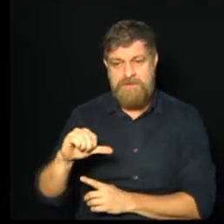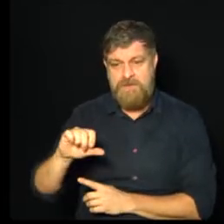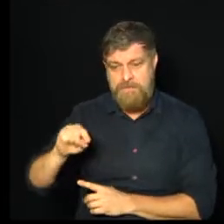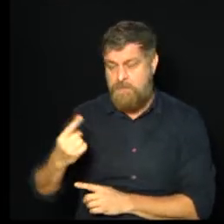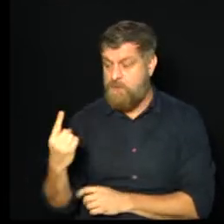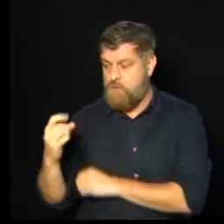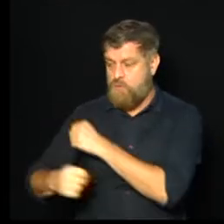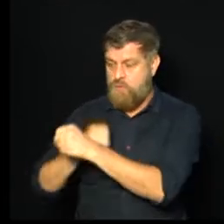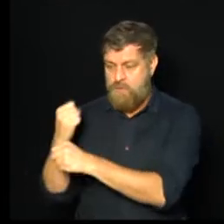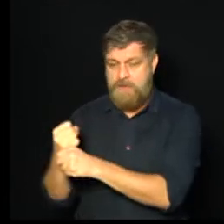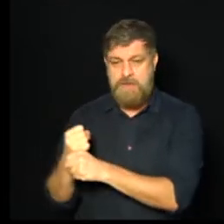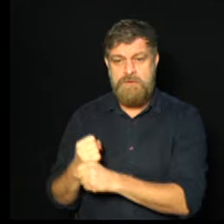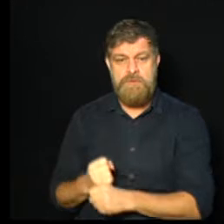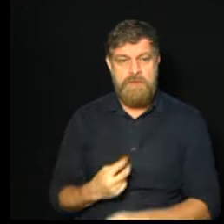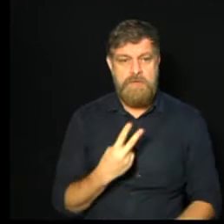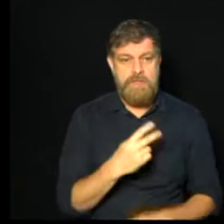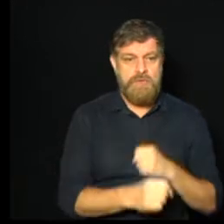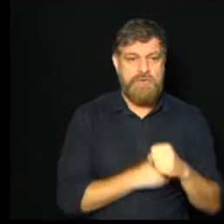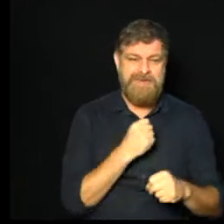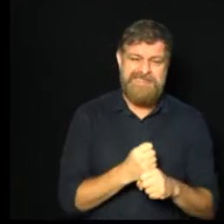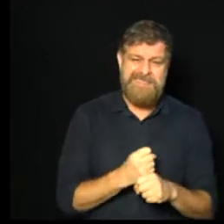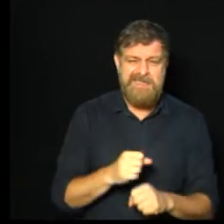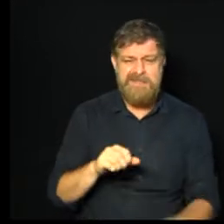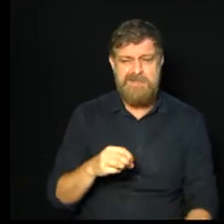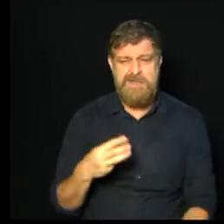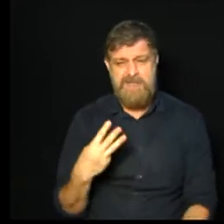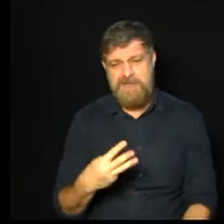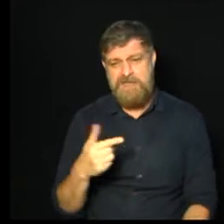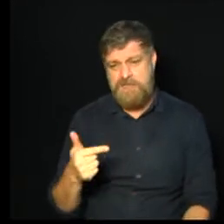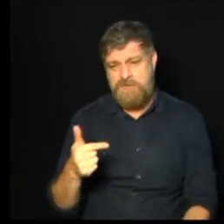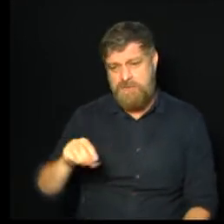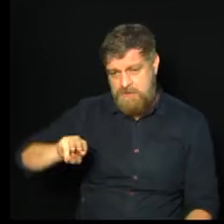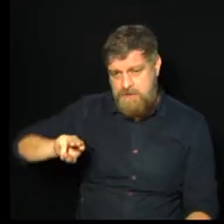meses e 33 milhões praticamente para 2 anos.